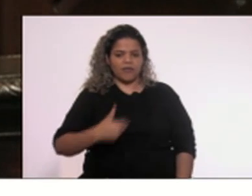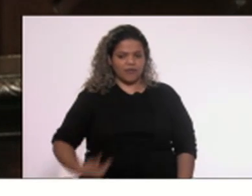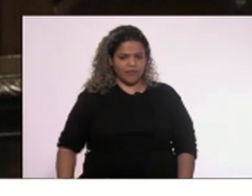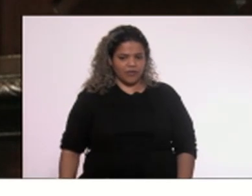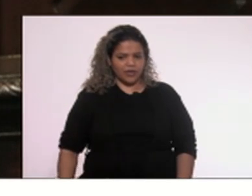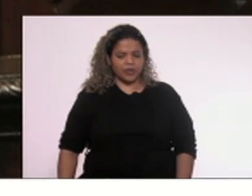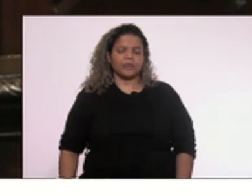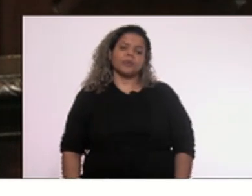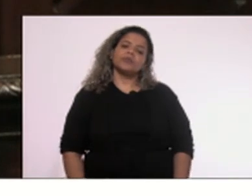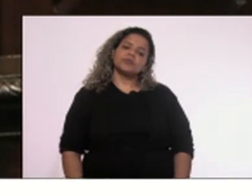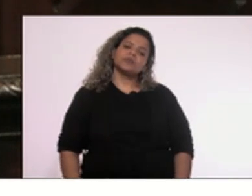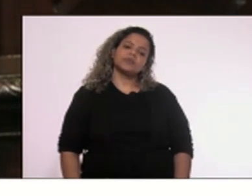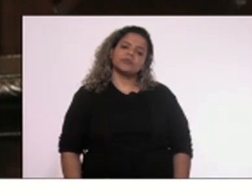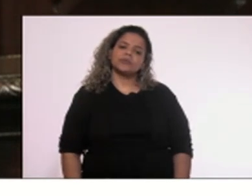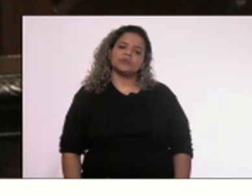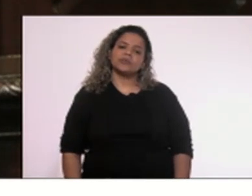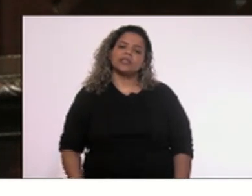governador,